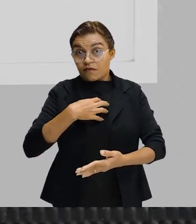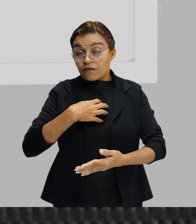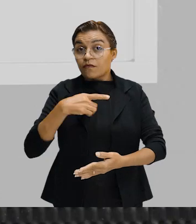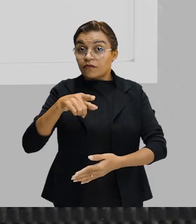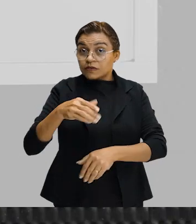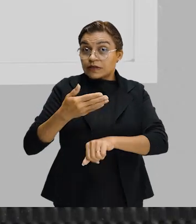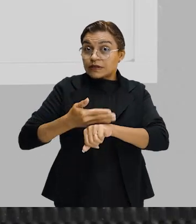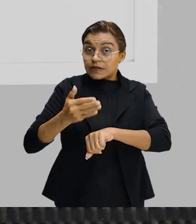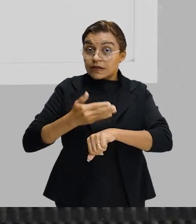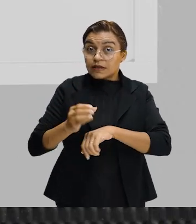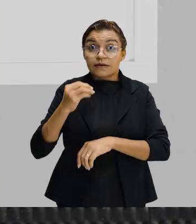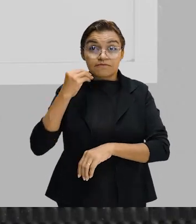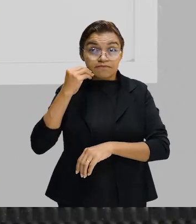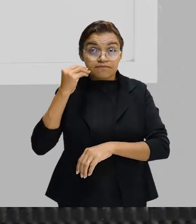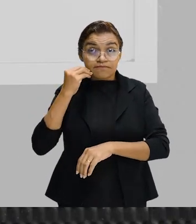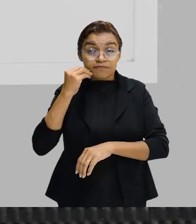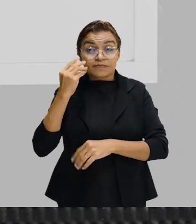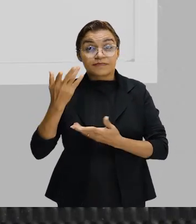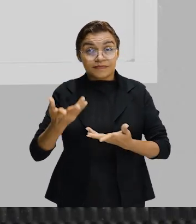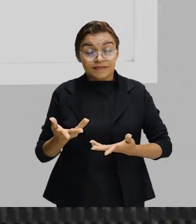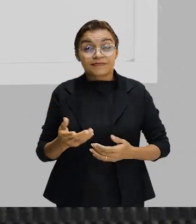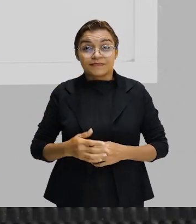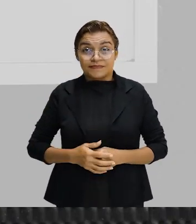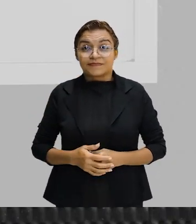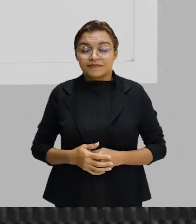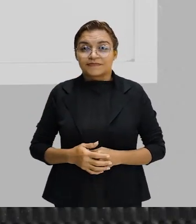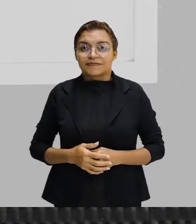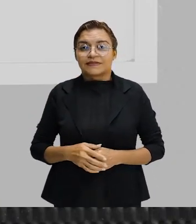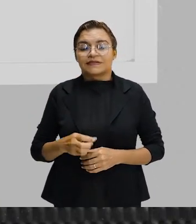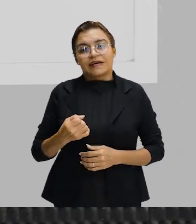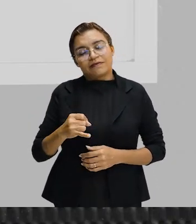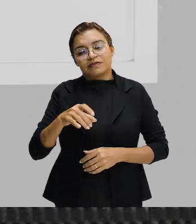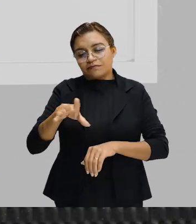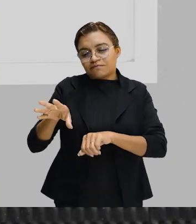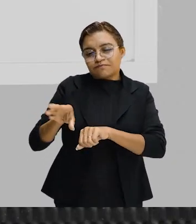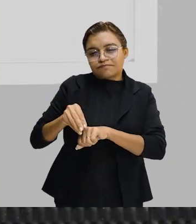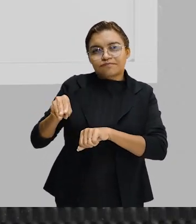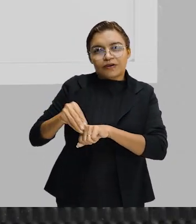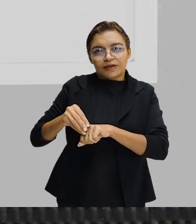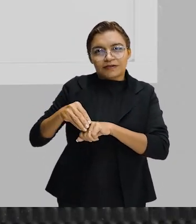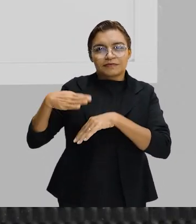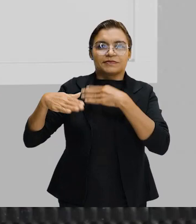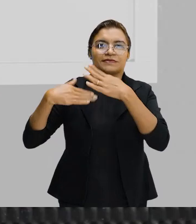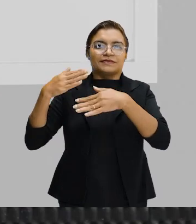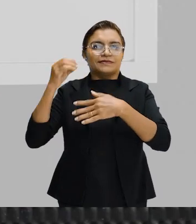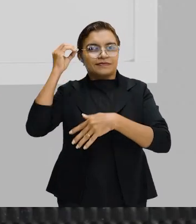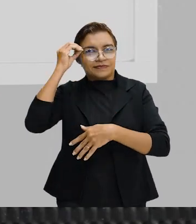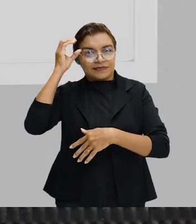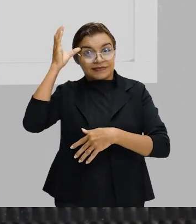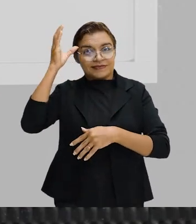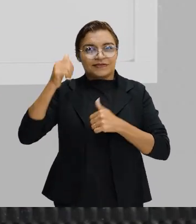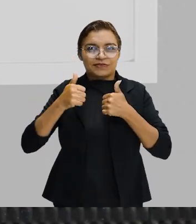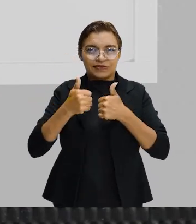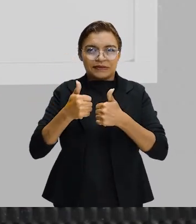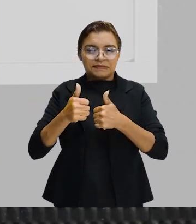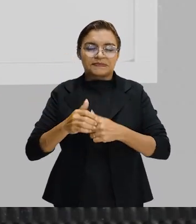para saber se você está de fato afiado, nestes conteúdos, tá